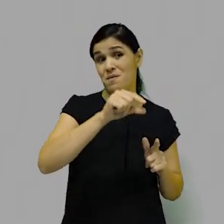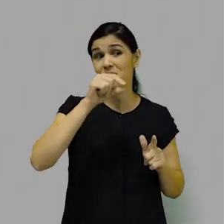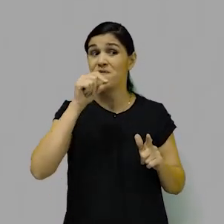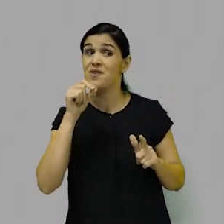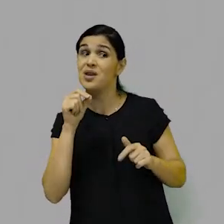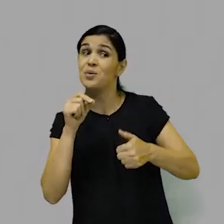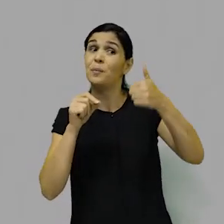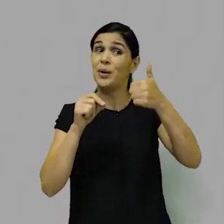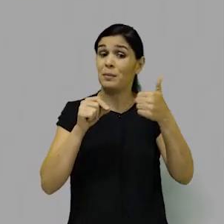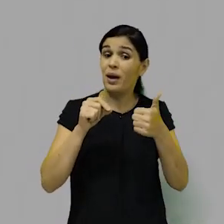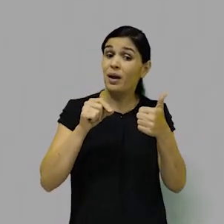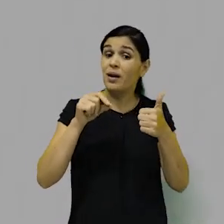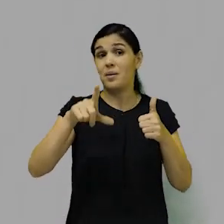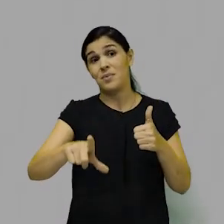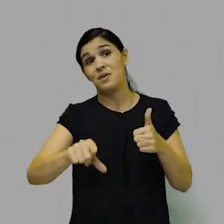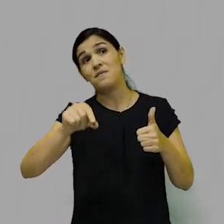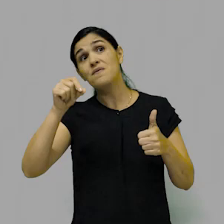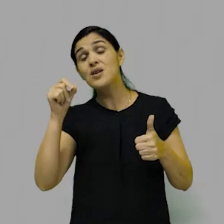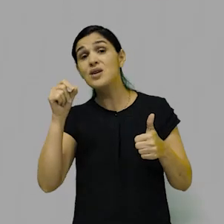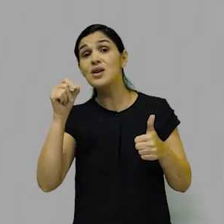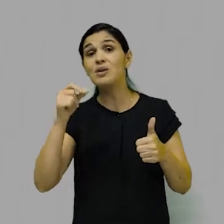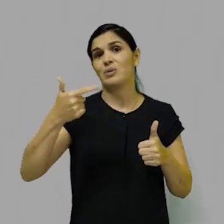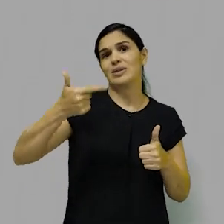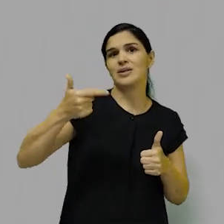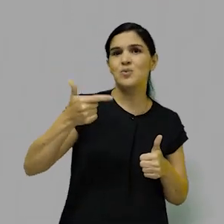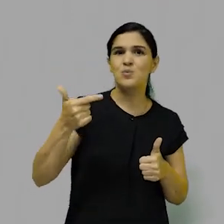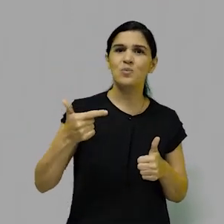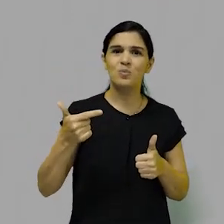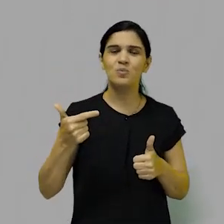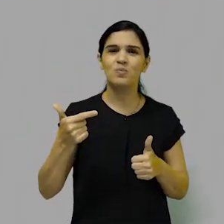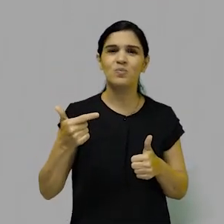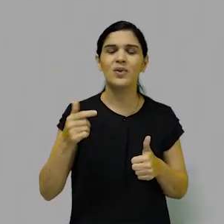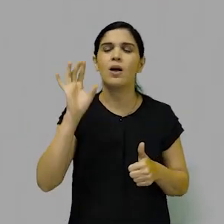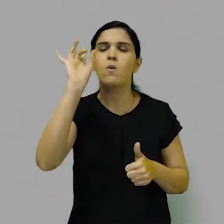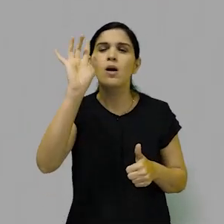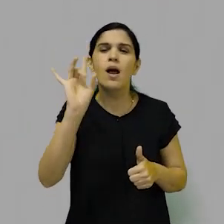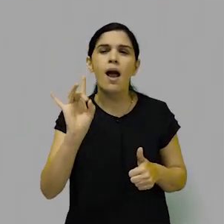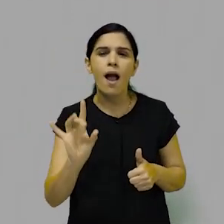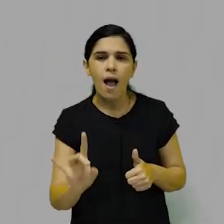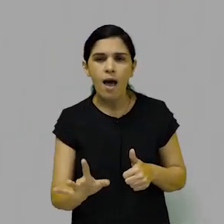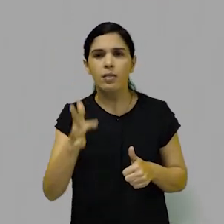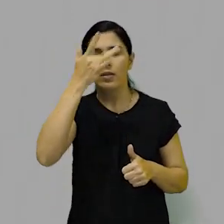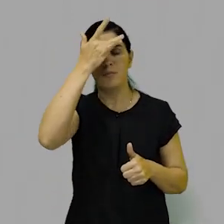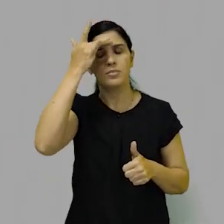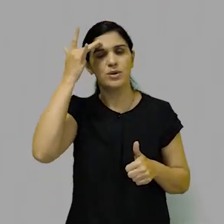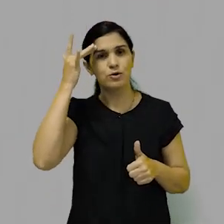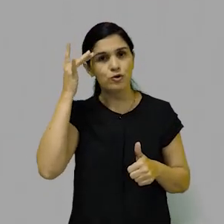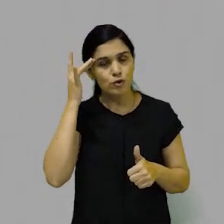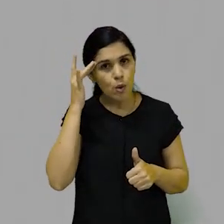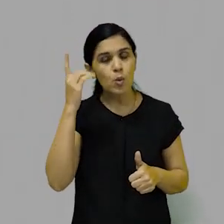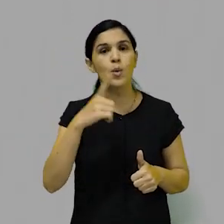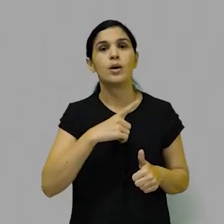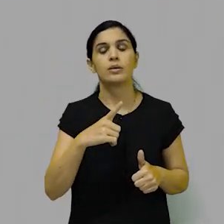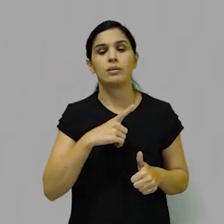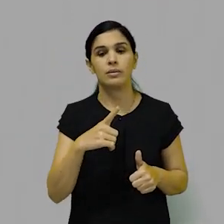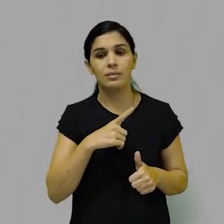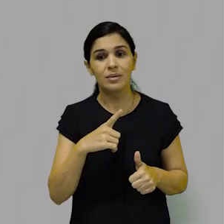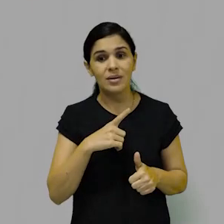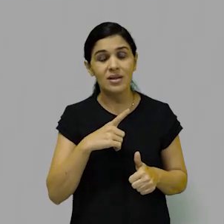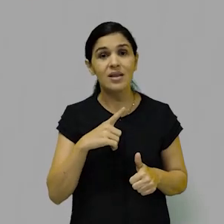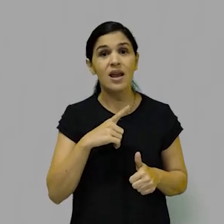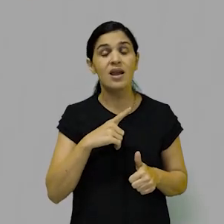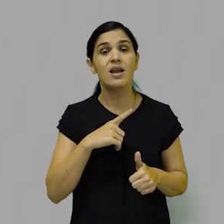Então percebam, não há necessidade de eu me preocupar com determinado